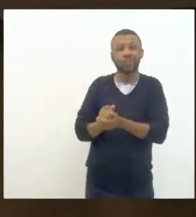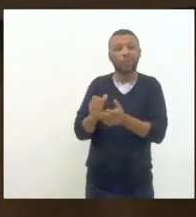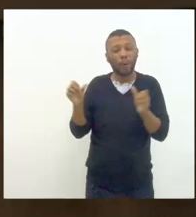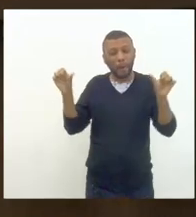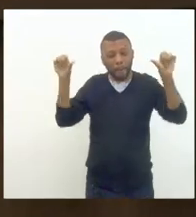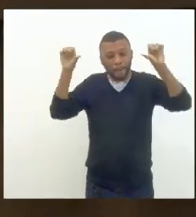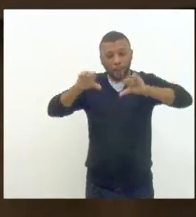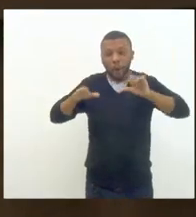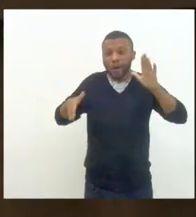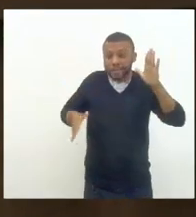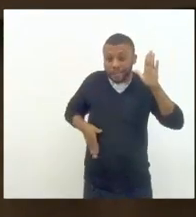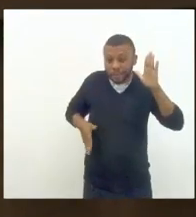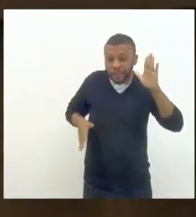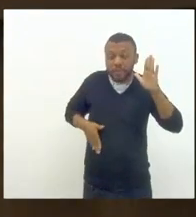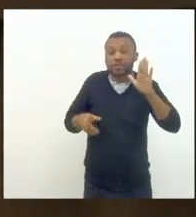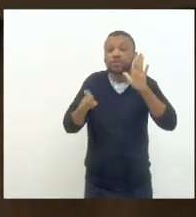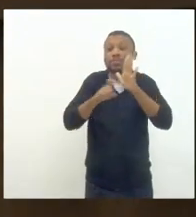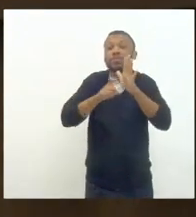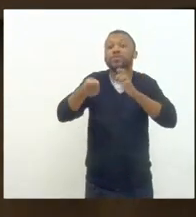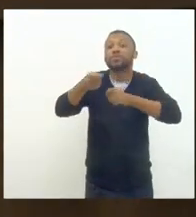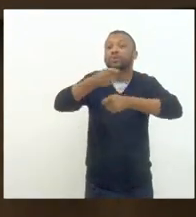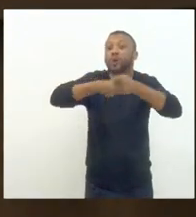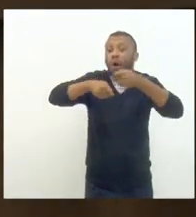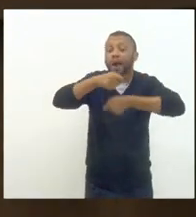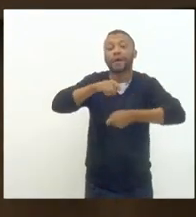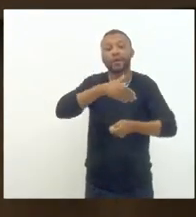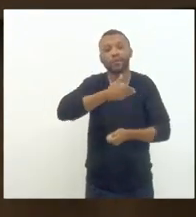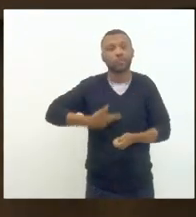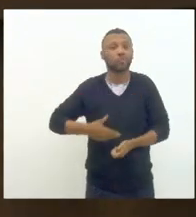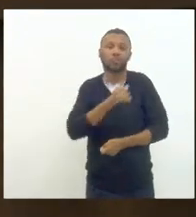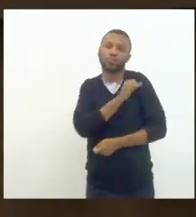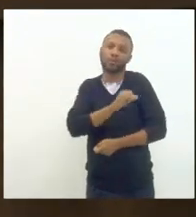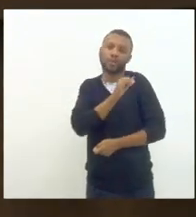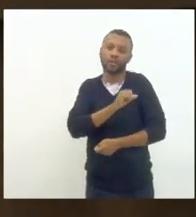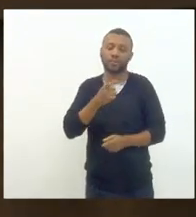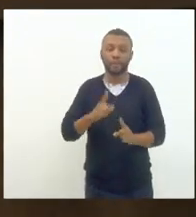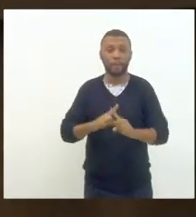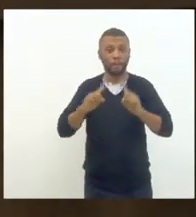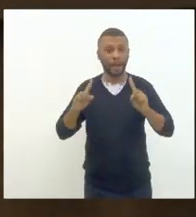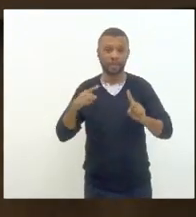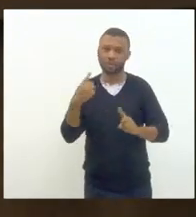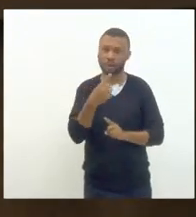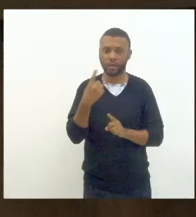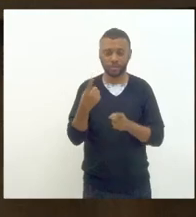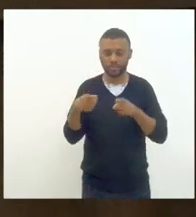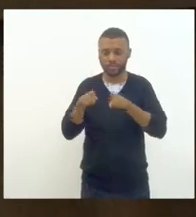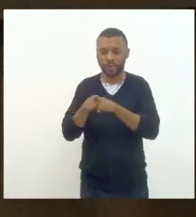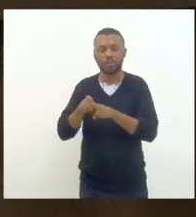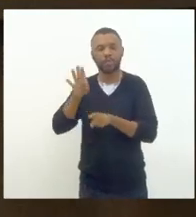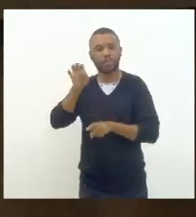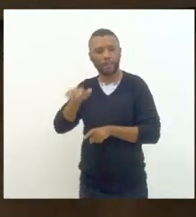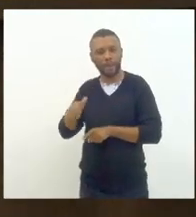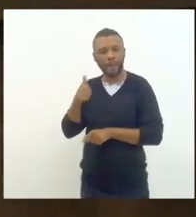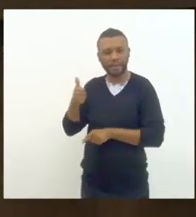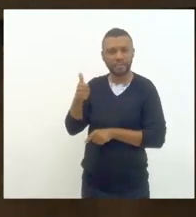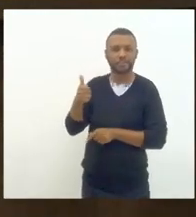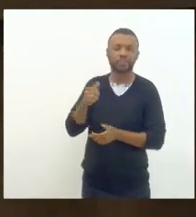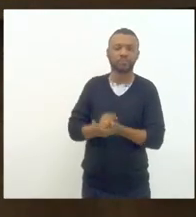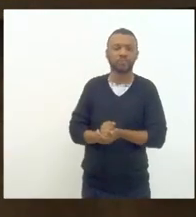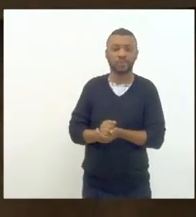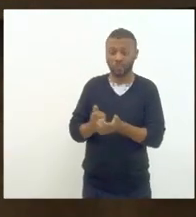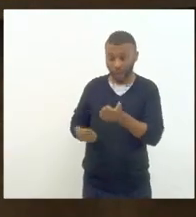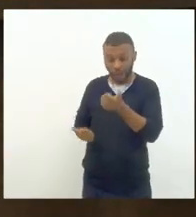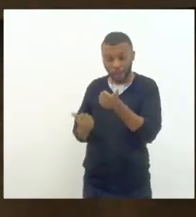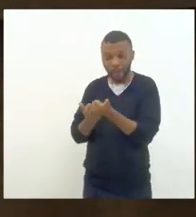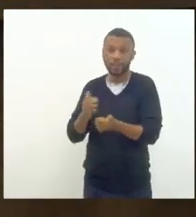piores traficantes de droga nesse estado. Mas nós estamos do lado do bem, estamos do lado da